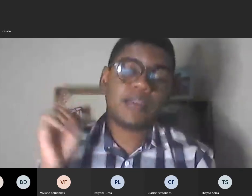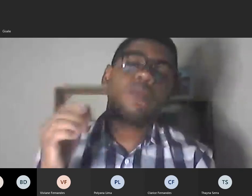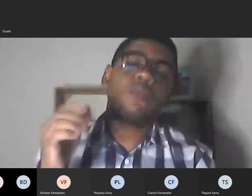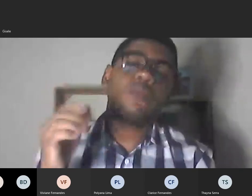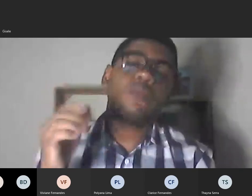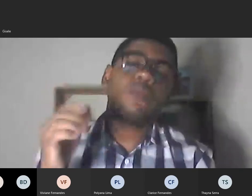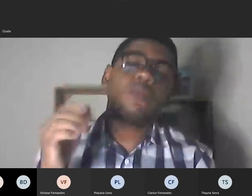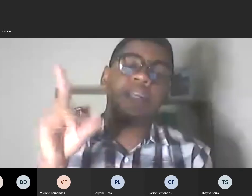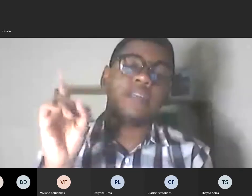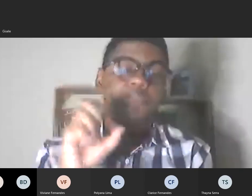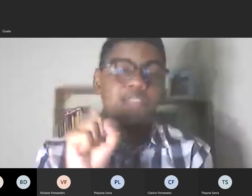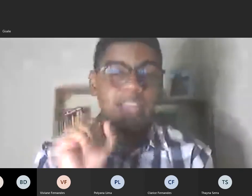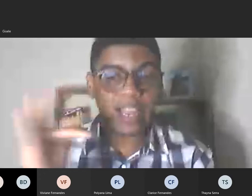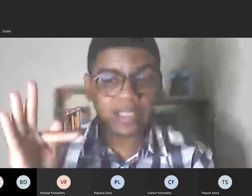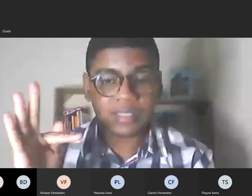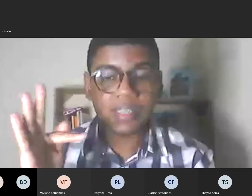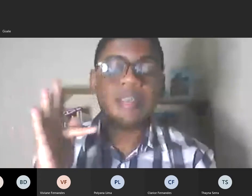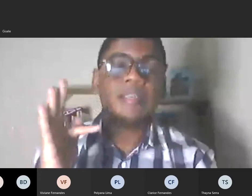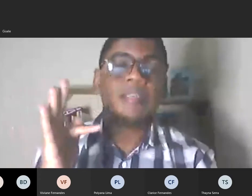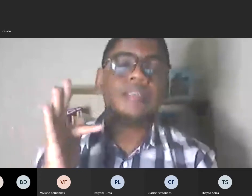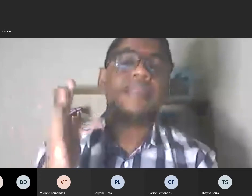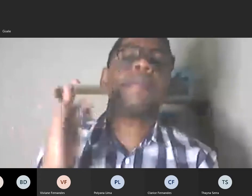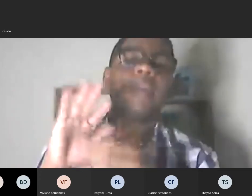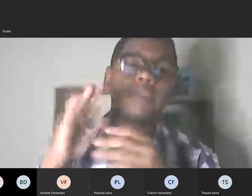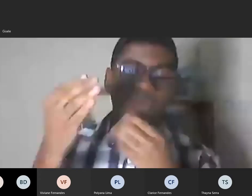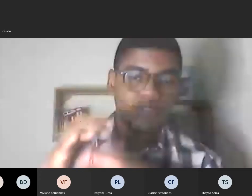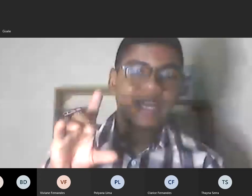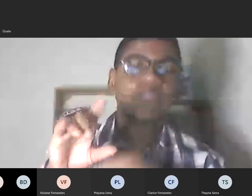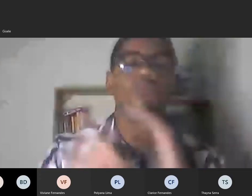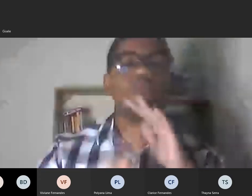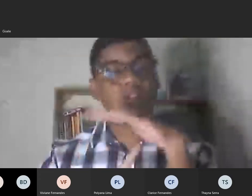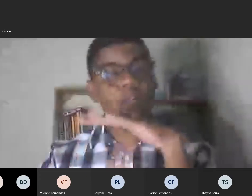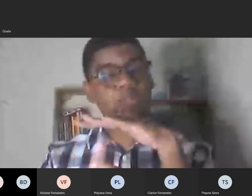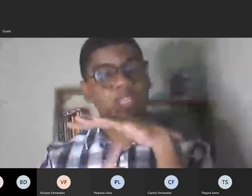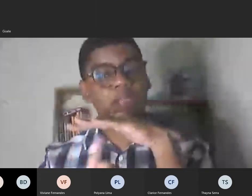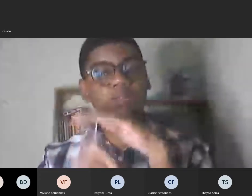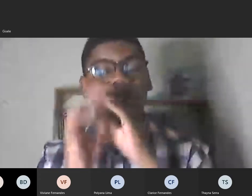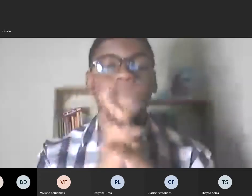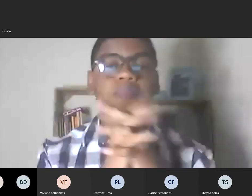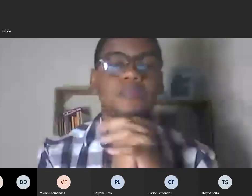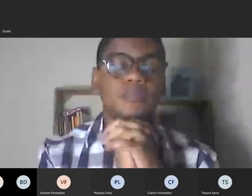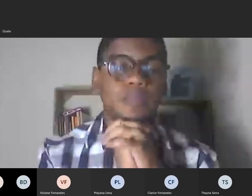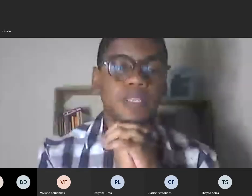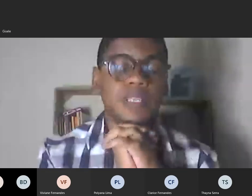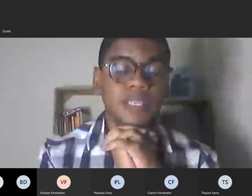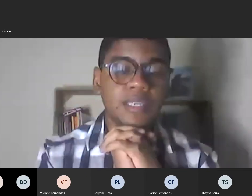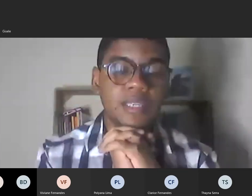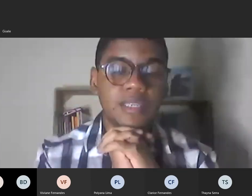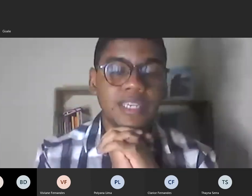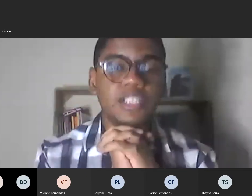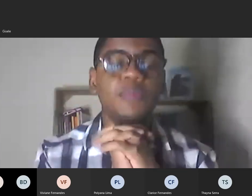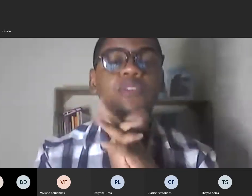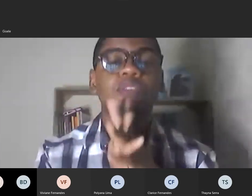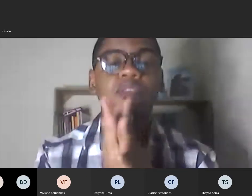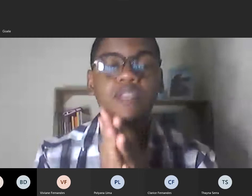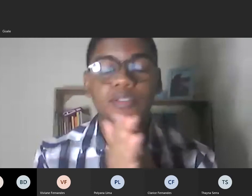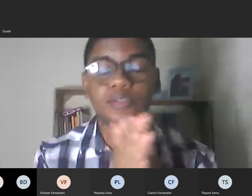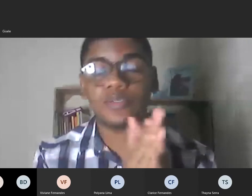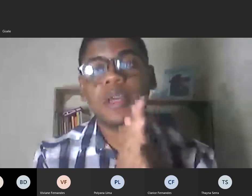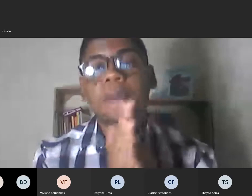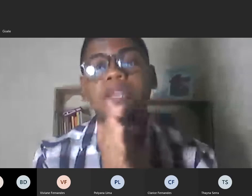né, que é concursado aí em São Fidélis e também é concursado no IFE Campus Centro. E a gente